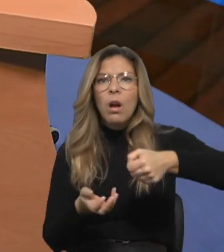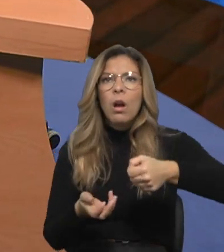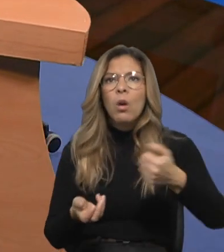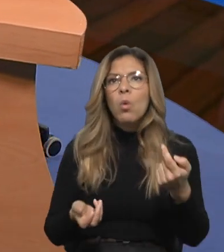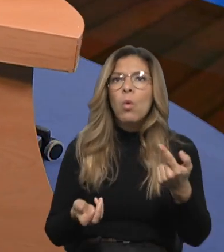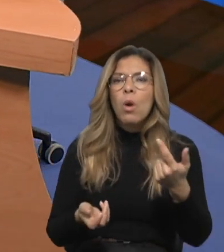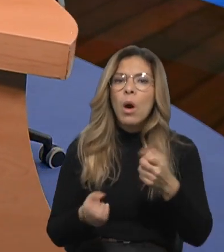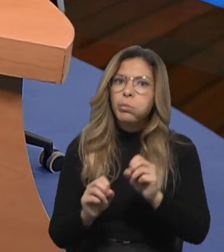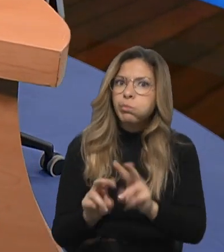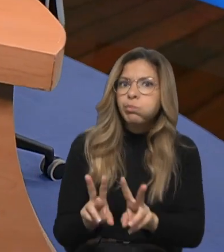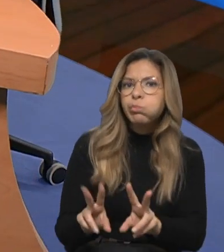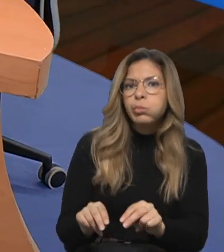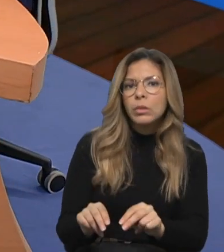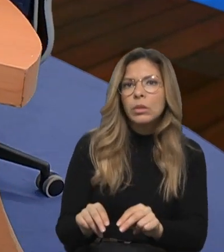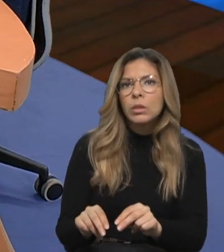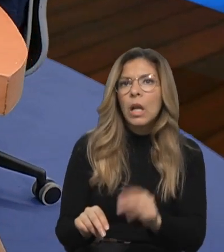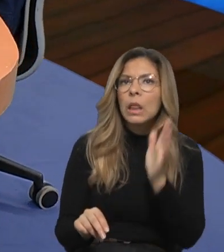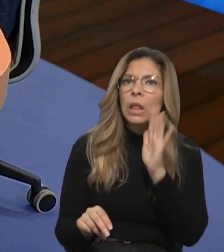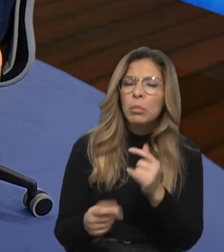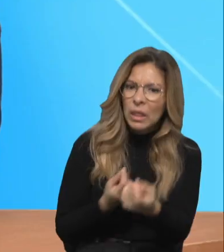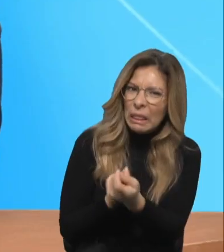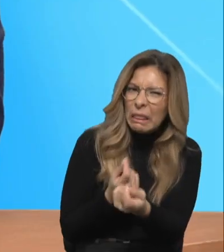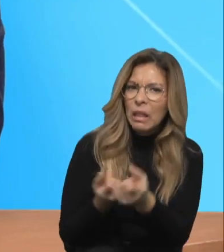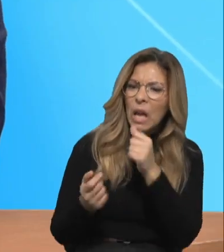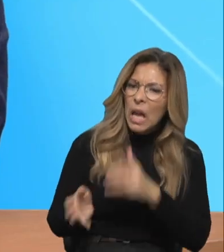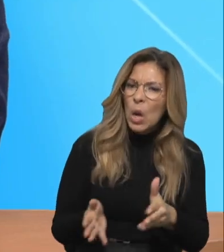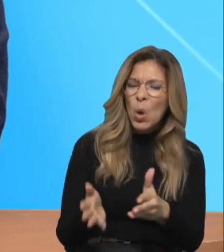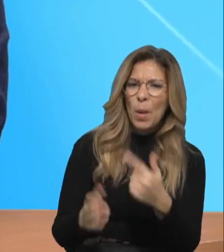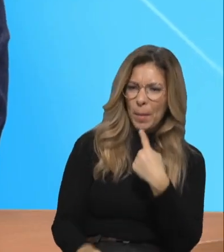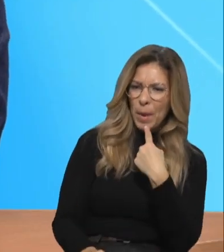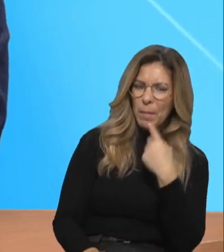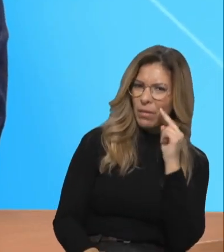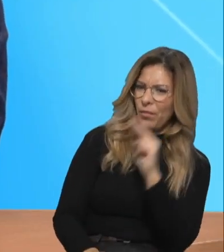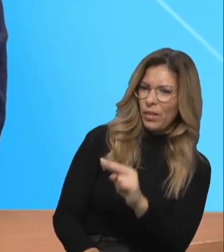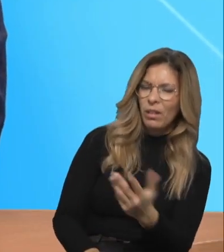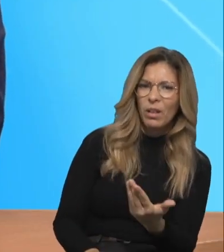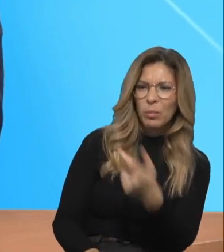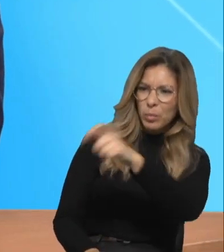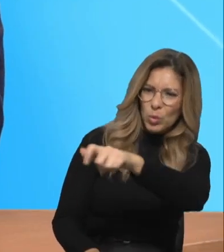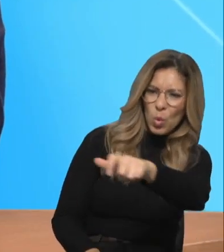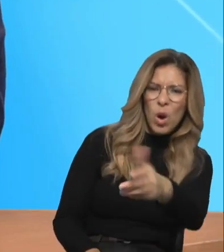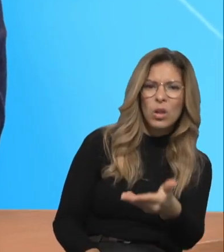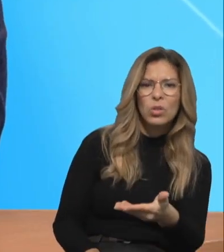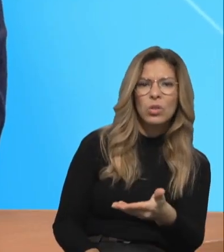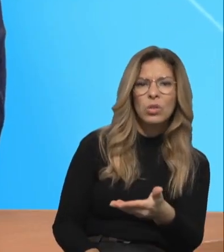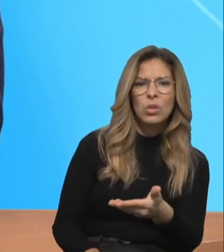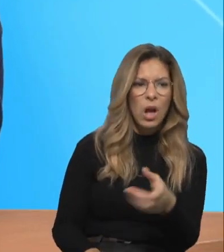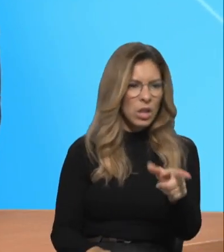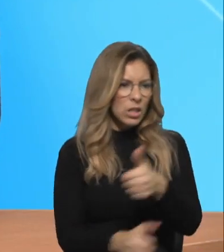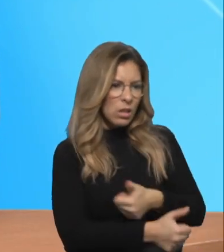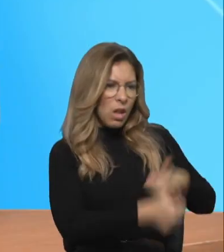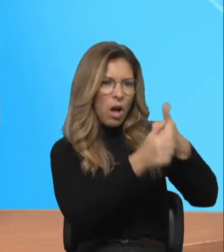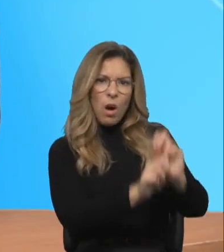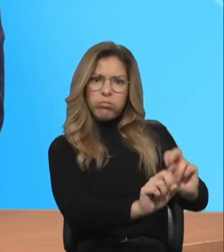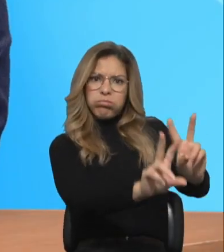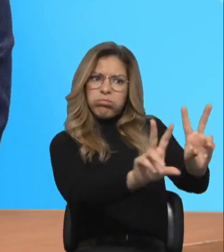cisterna de água limpa, isto perto do rio. Então é só para ver onde é que nós estamos e o que é que tem que ser feito para que